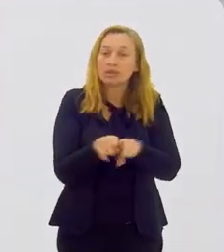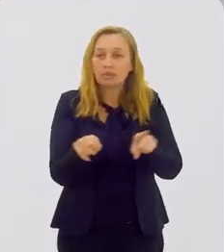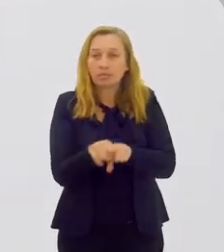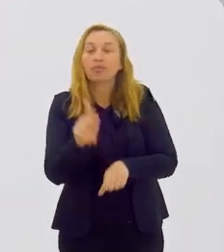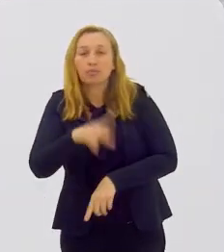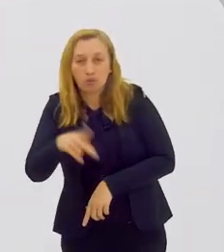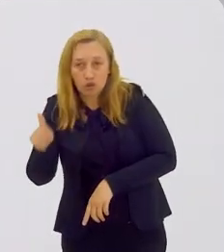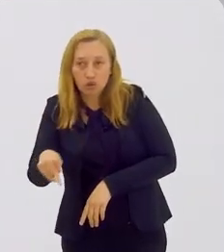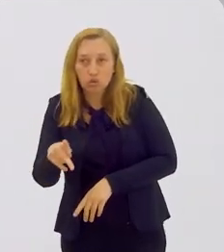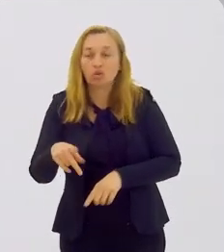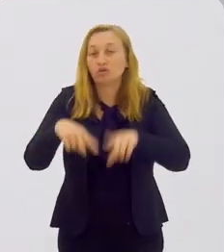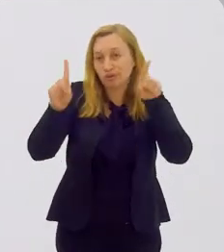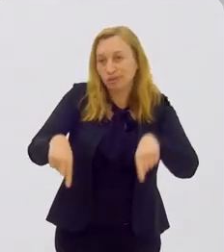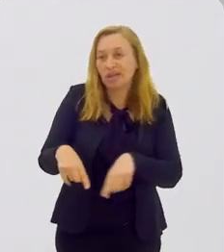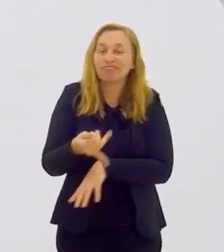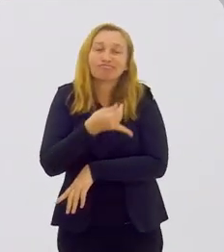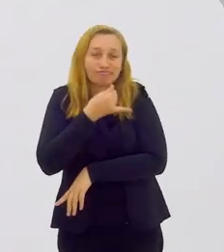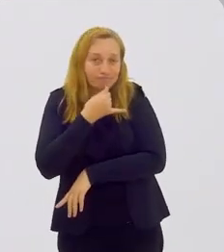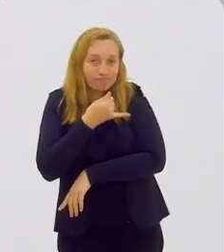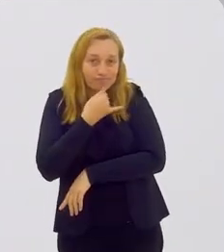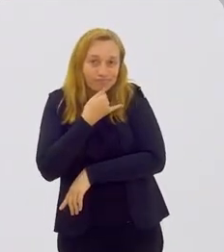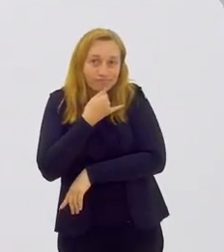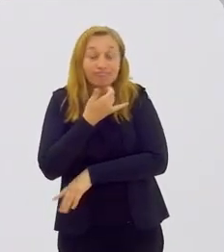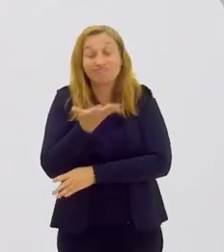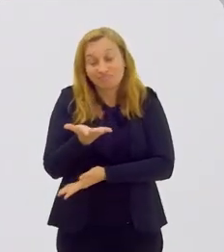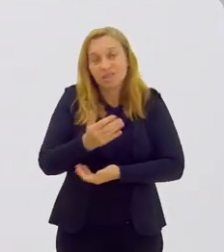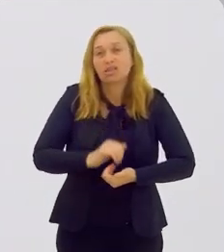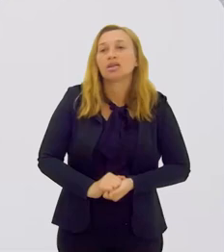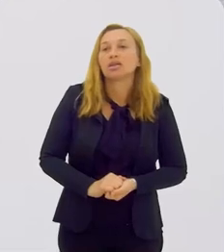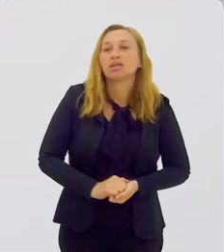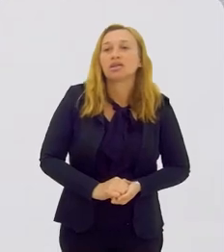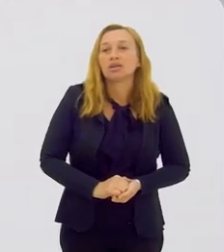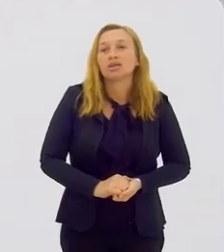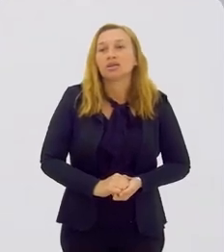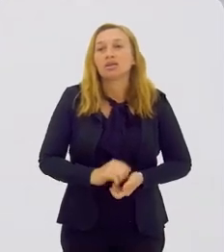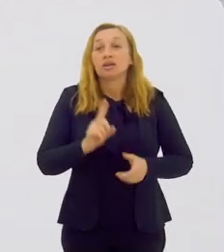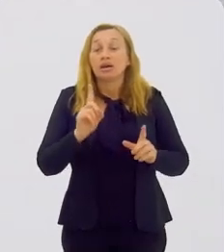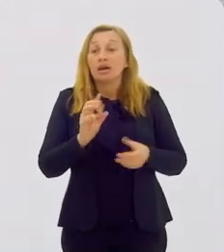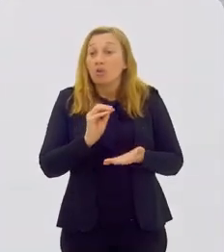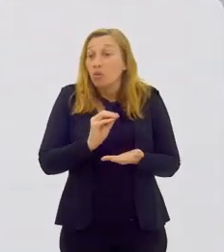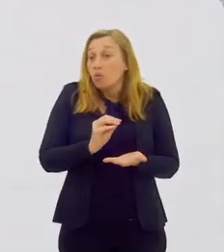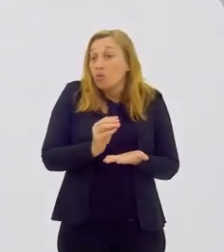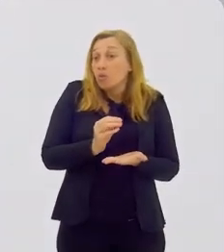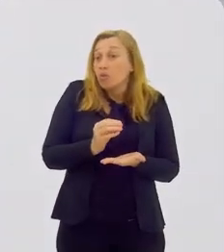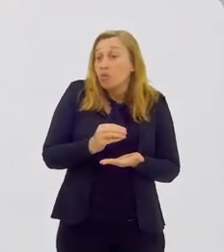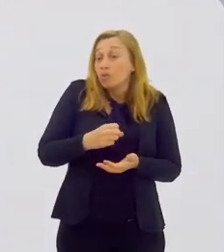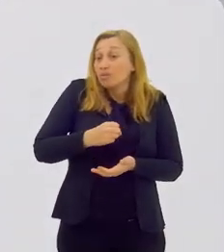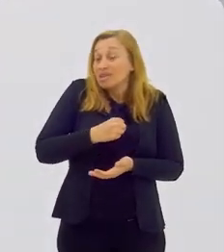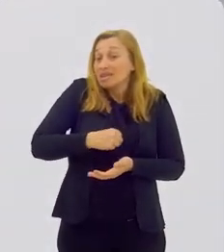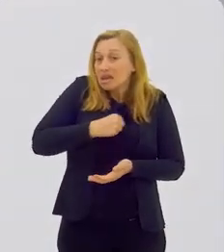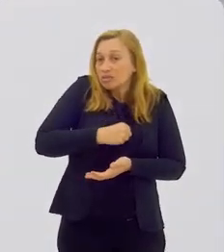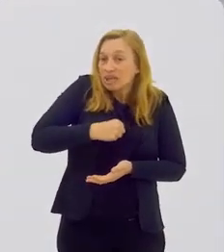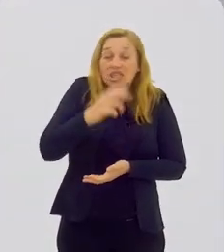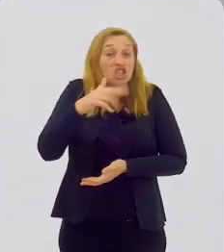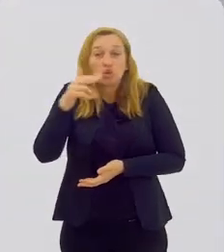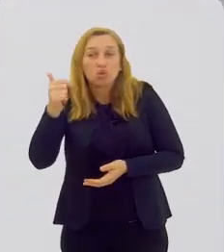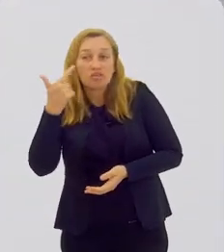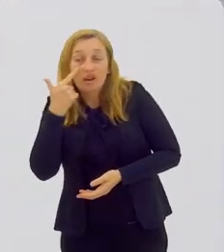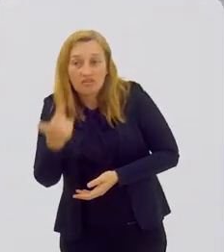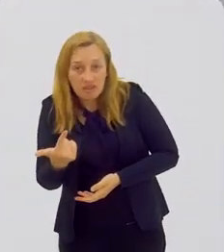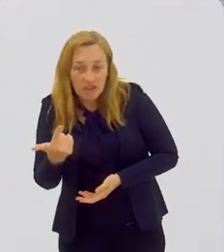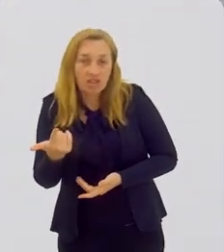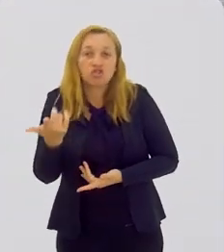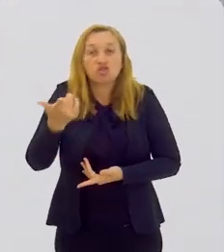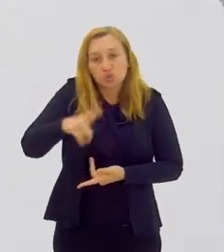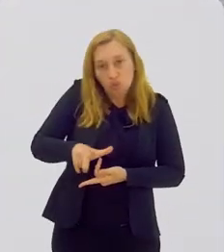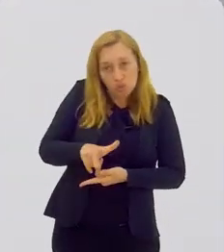vitimados e perdemos professores e funcionários. Isso nos deixou realmente muito tocados. né? E essa é uma falta de algo que a gente